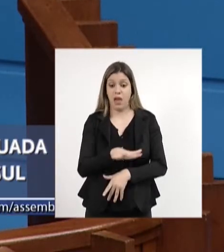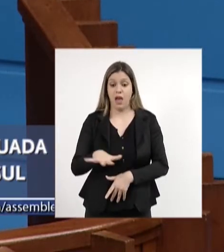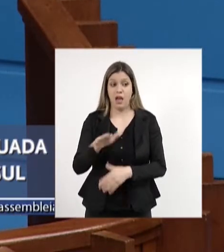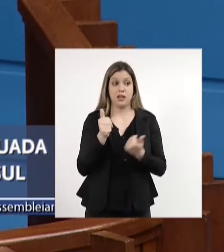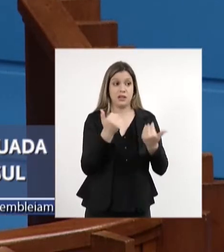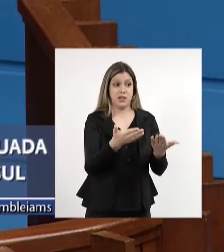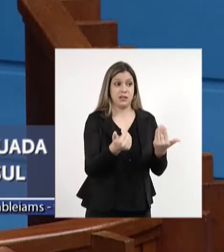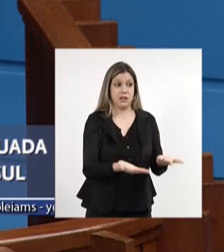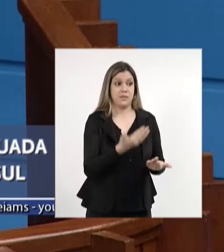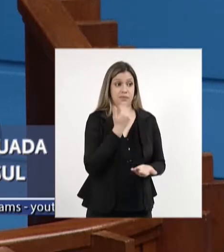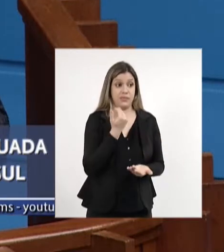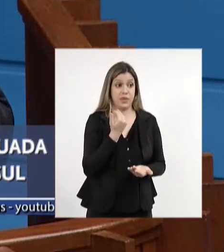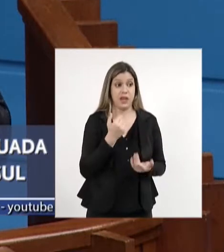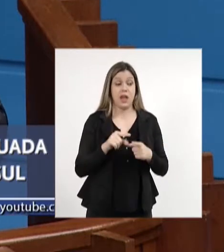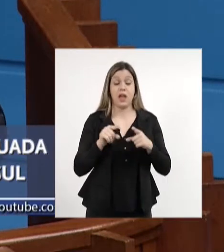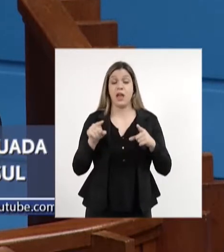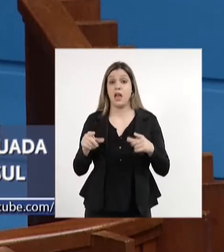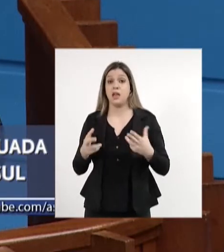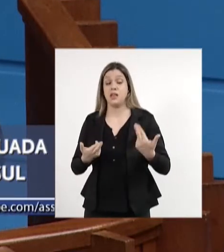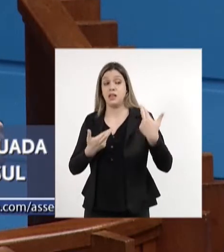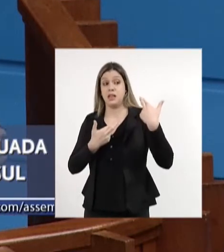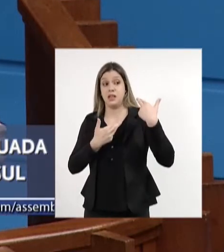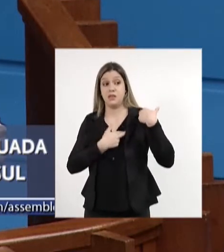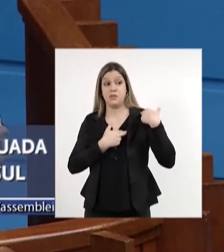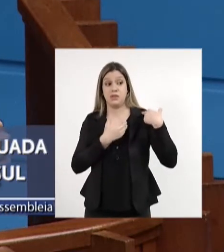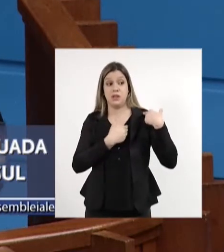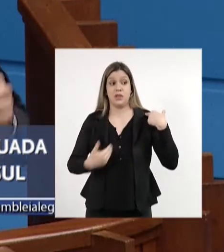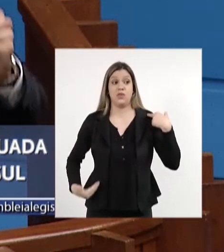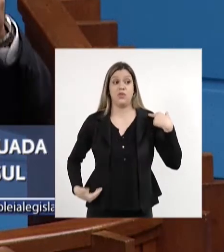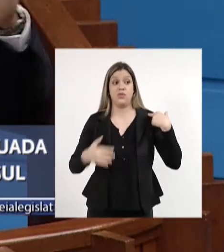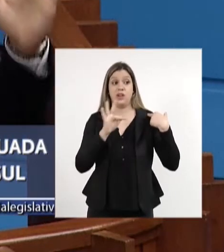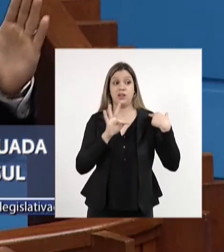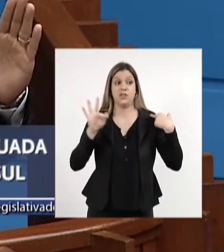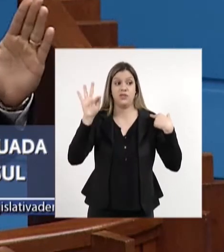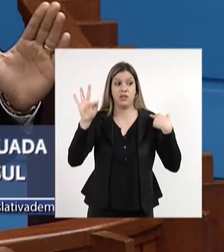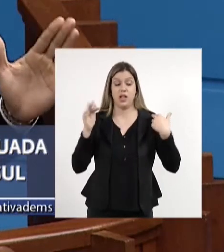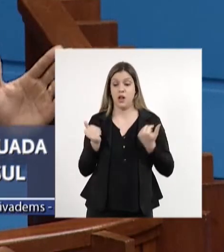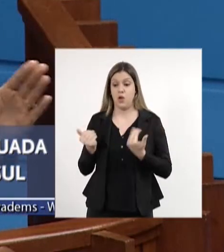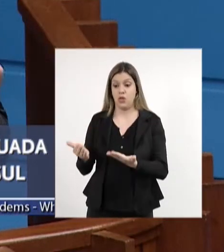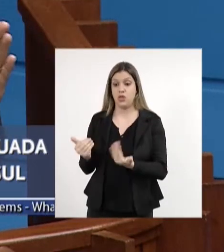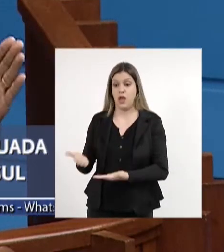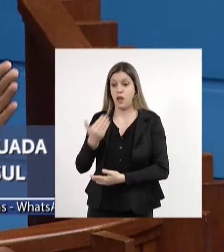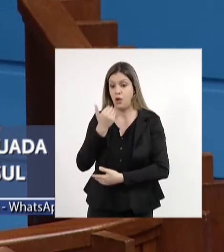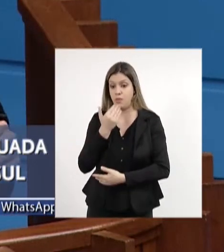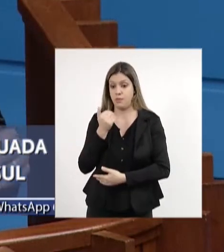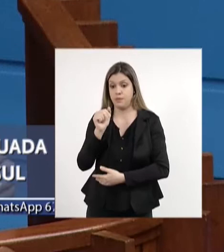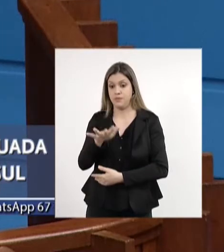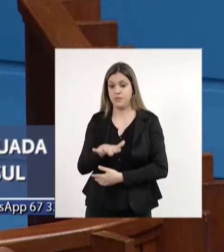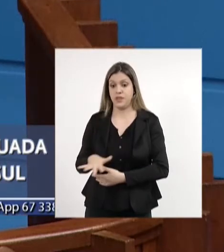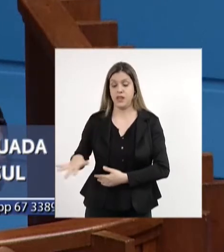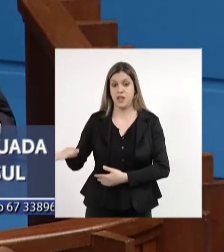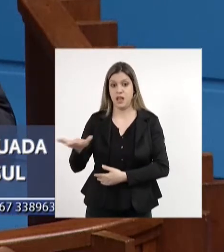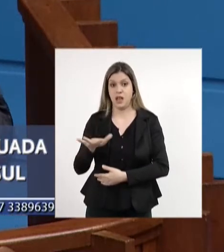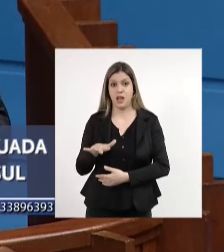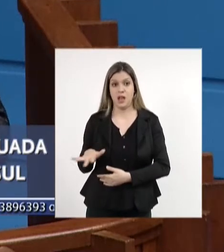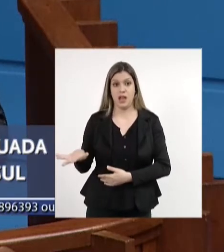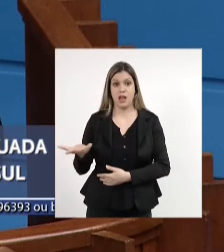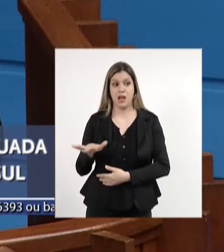e caberia à União distribuir, a União, não independentemente do órgão, cabe à